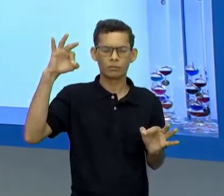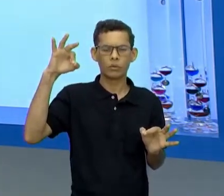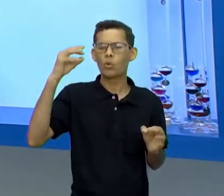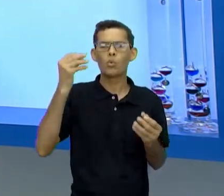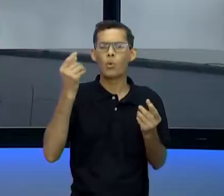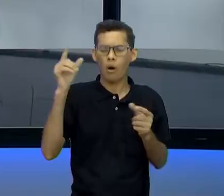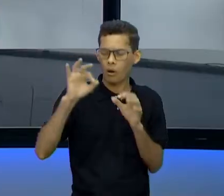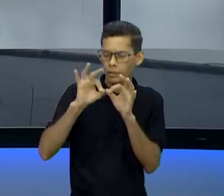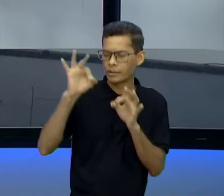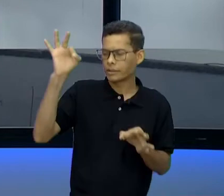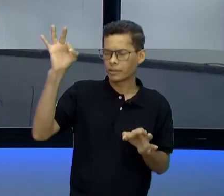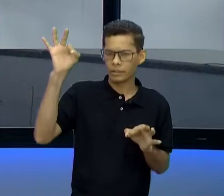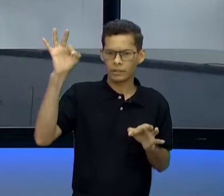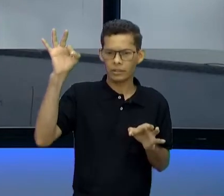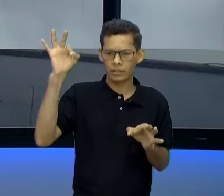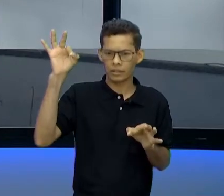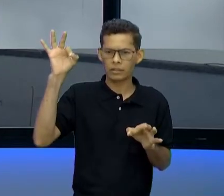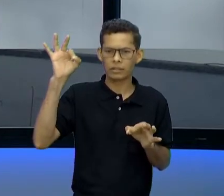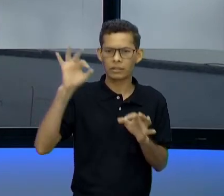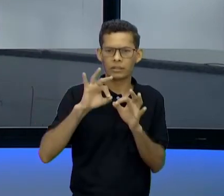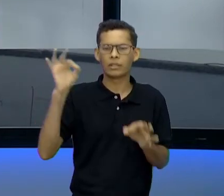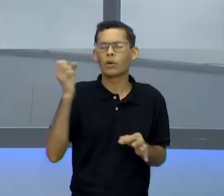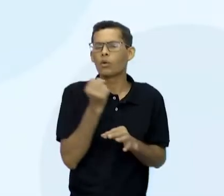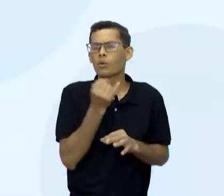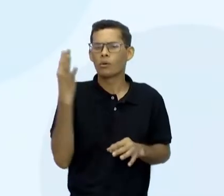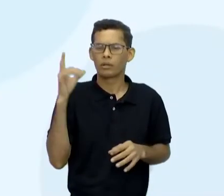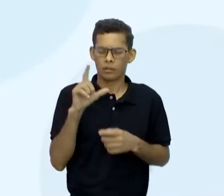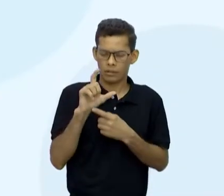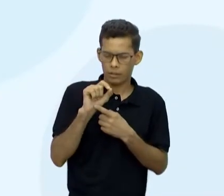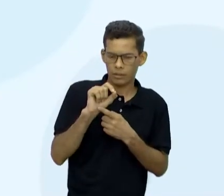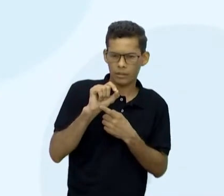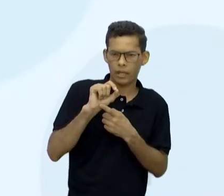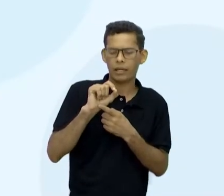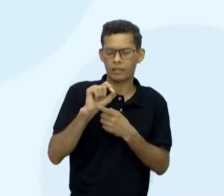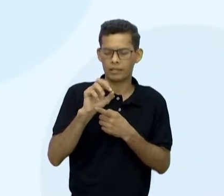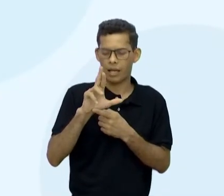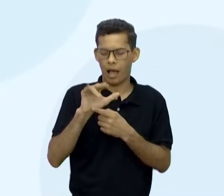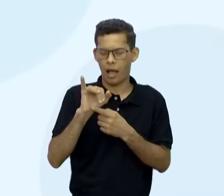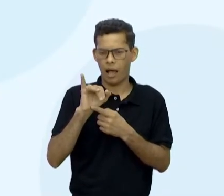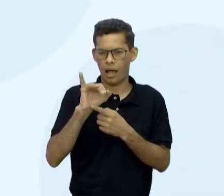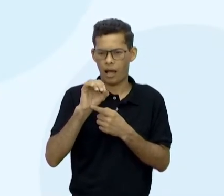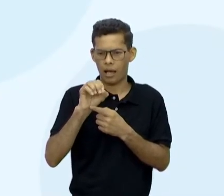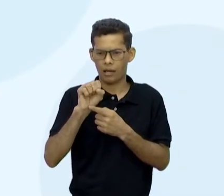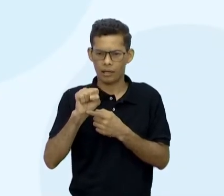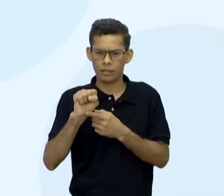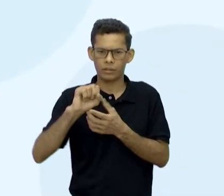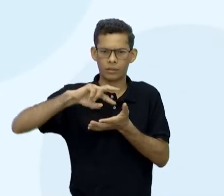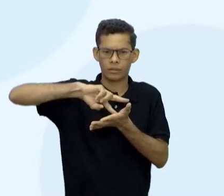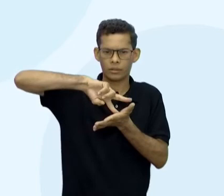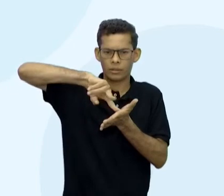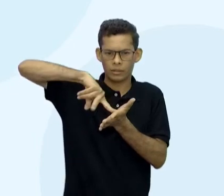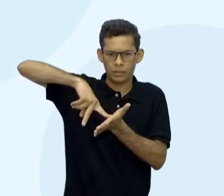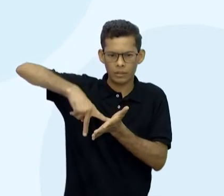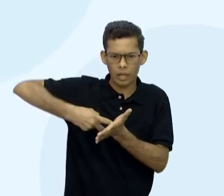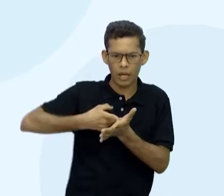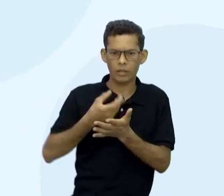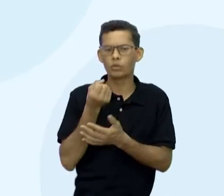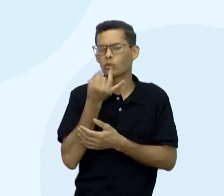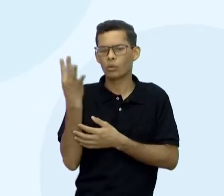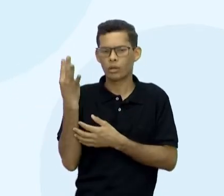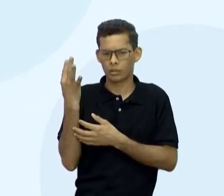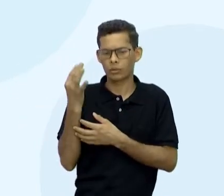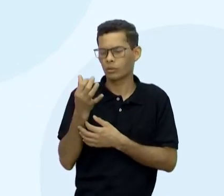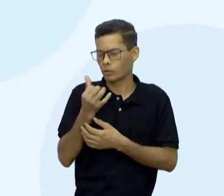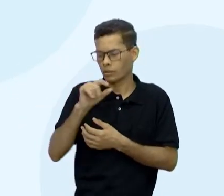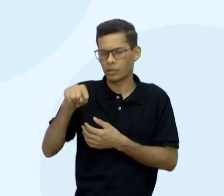a distância que o asteroide está da Terra é de 10 raios terrestres. Então é 10 vezes aqui, ó. Certo? Vamos